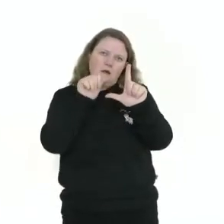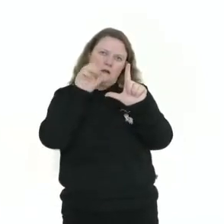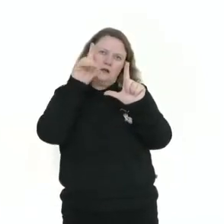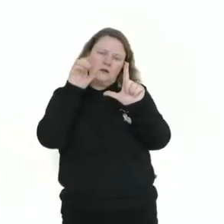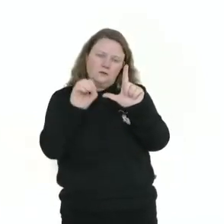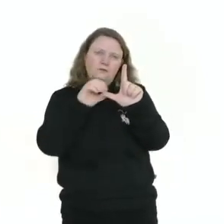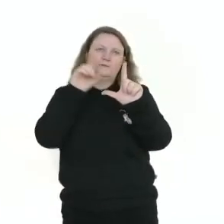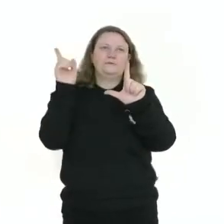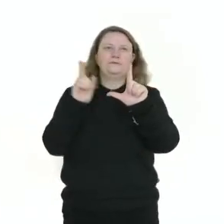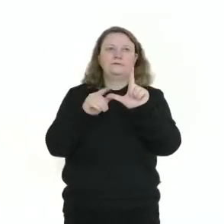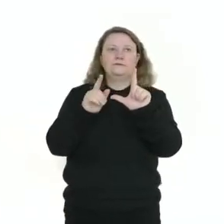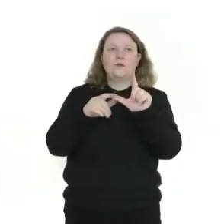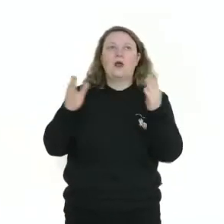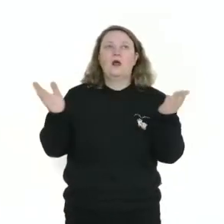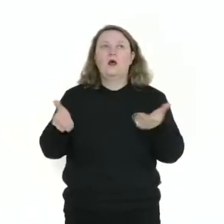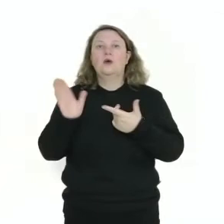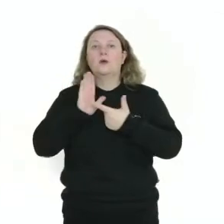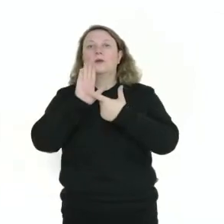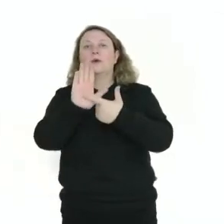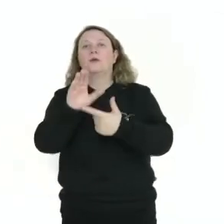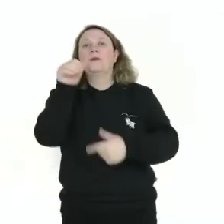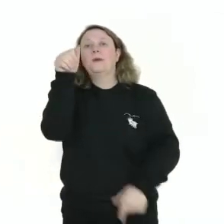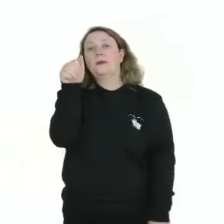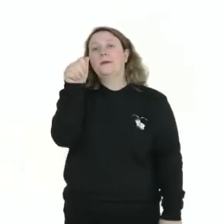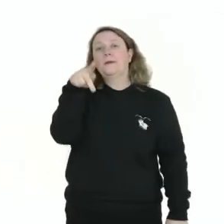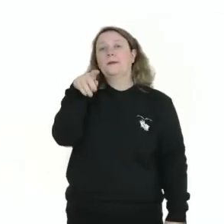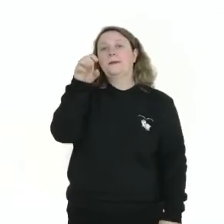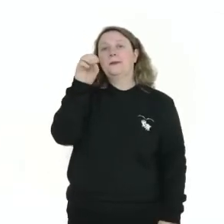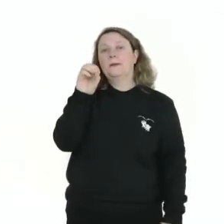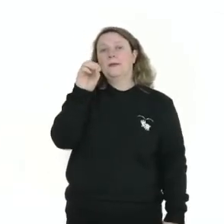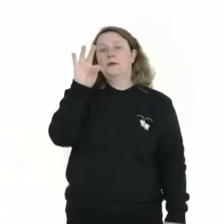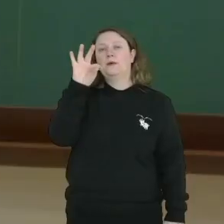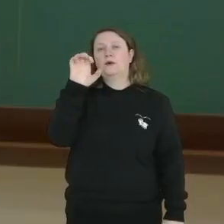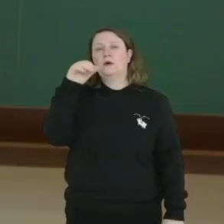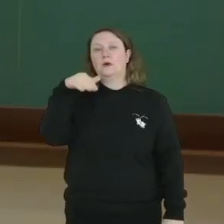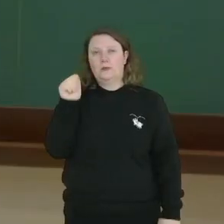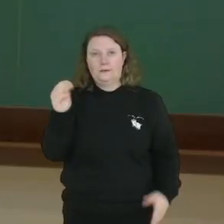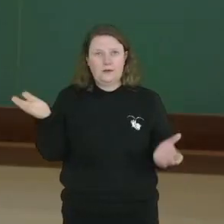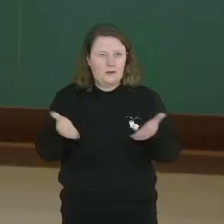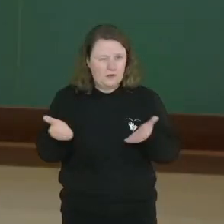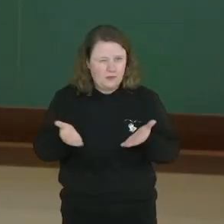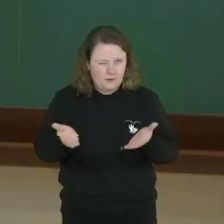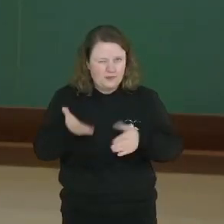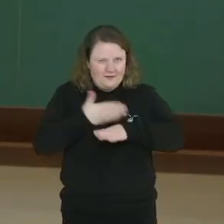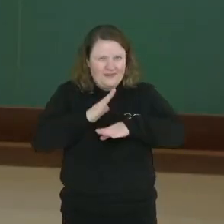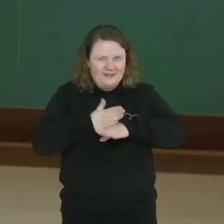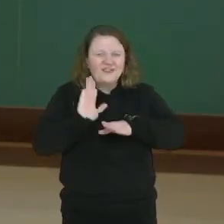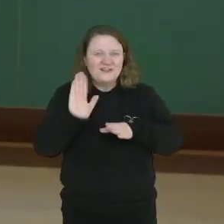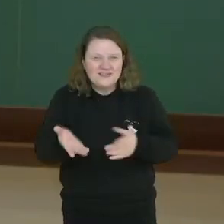apótema. Como é que eu faço para determinar aí o lado e determinar a área desse quadrado? Pensa aí que eu já volto.